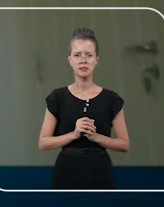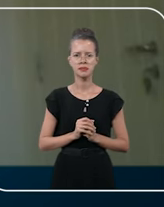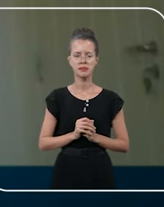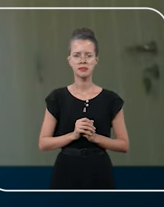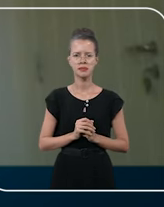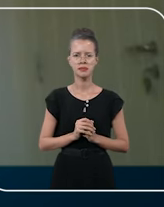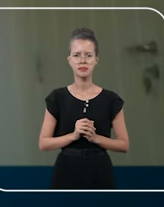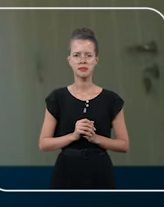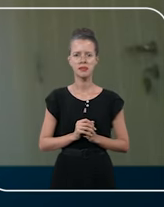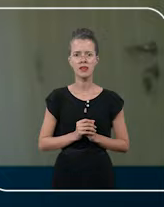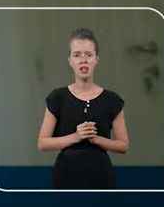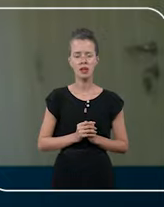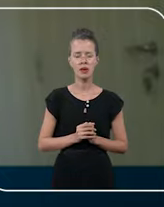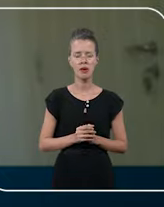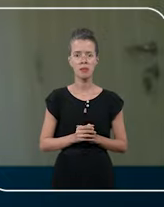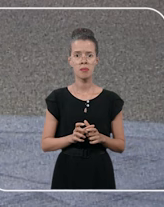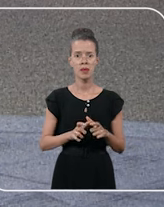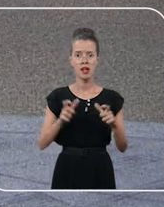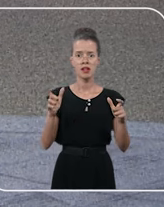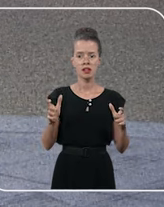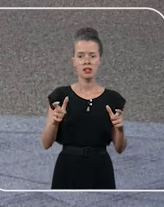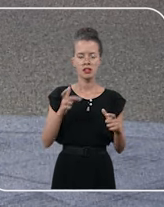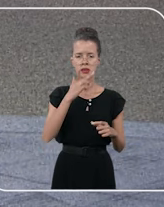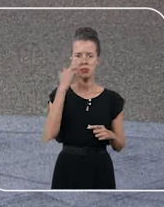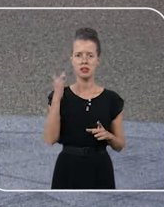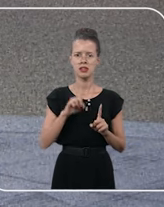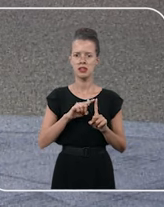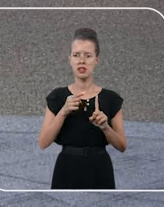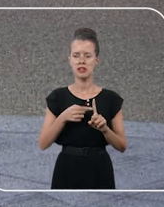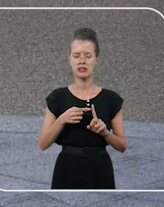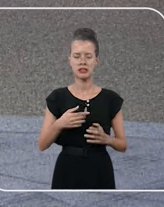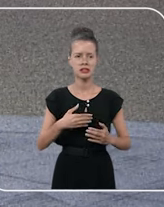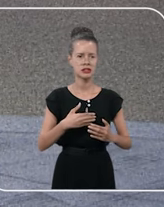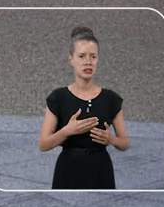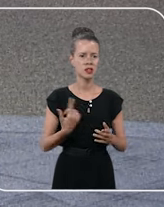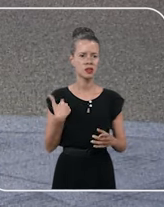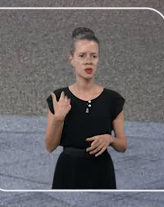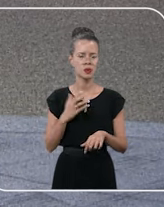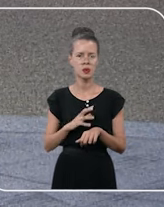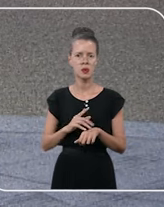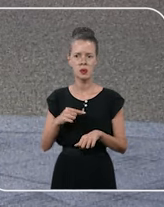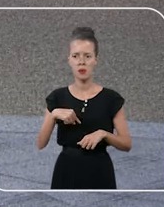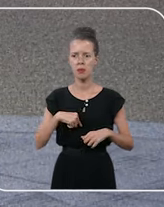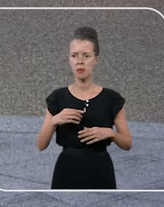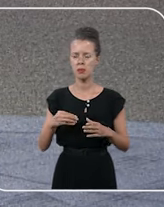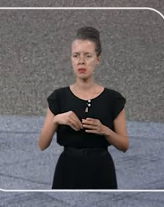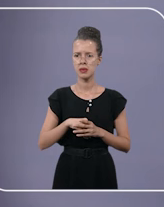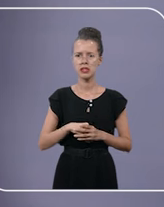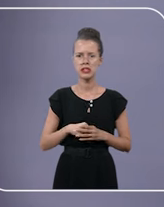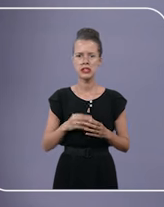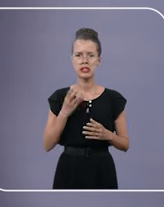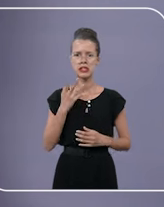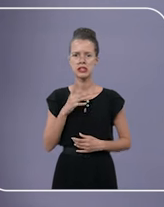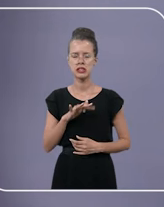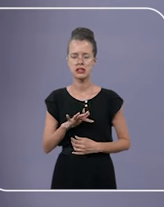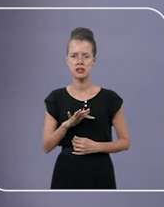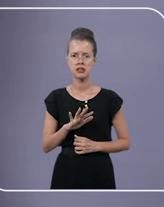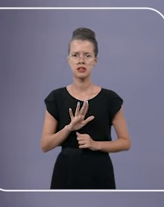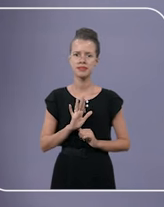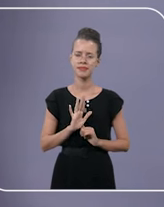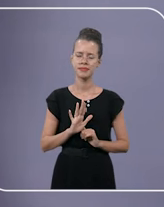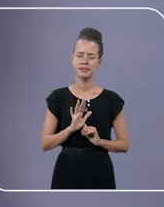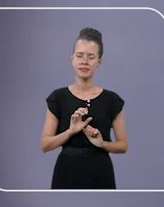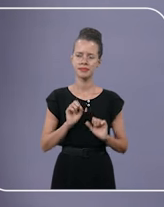ela pensou que estava carregando uma criança com essa situação. E isso pode causar ali